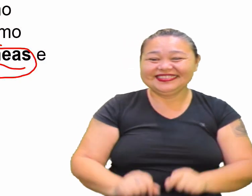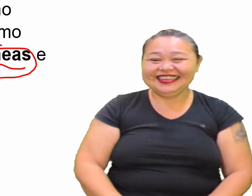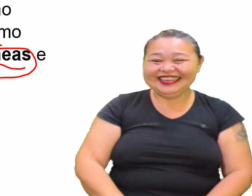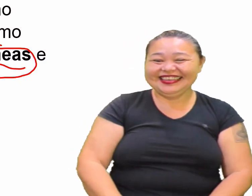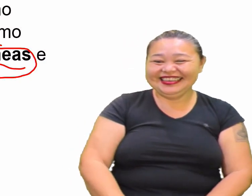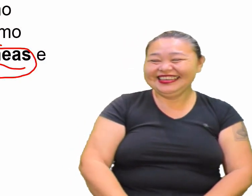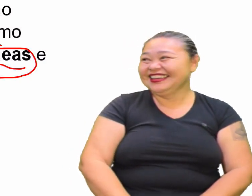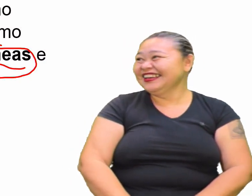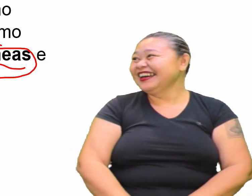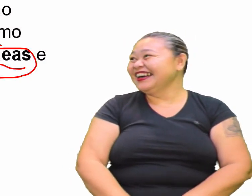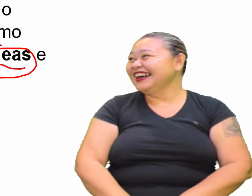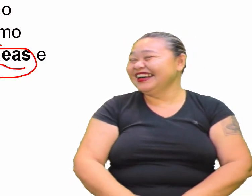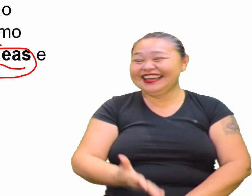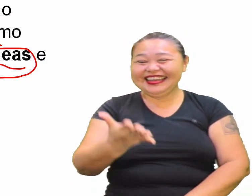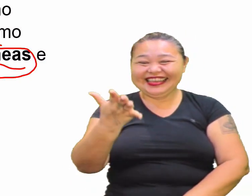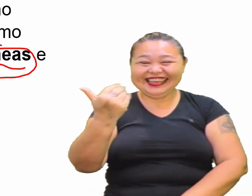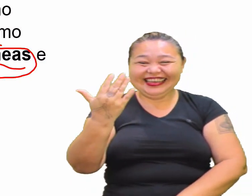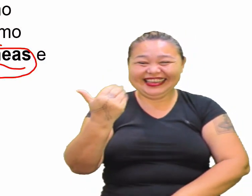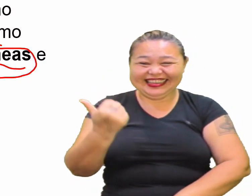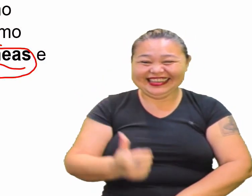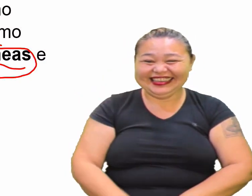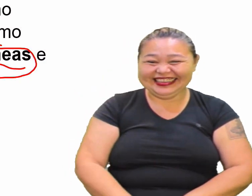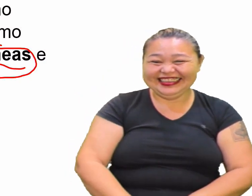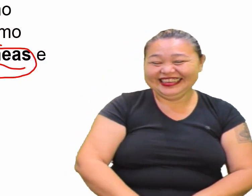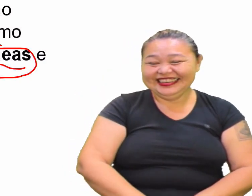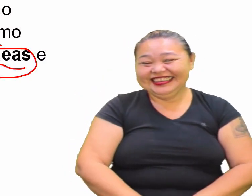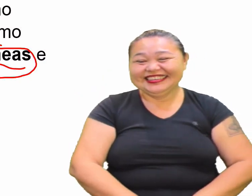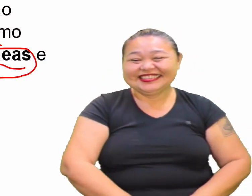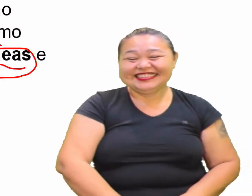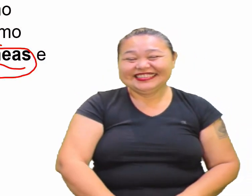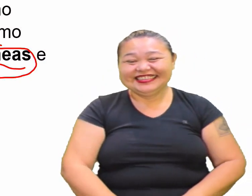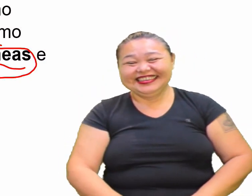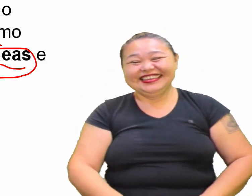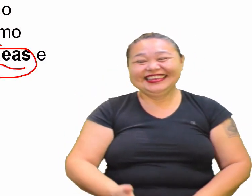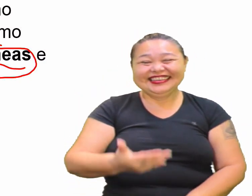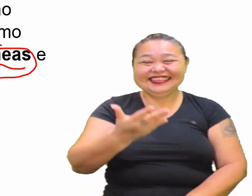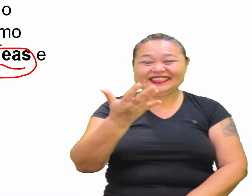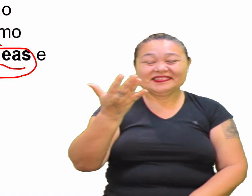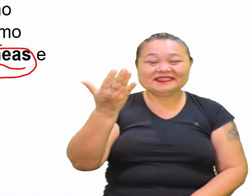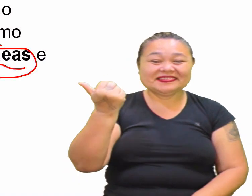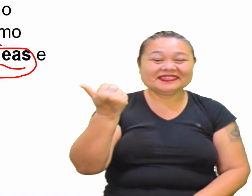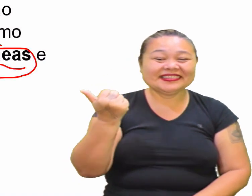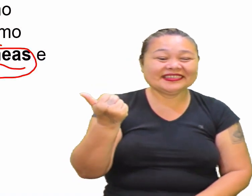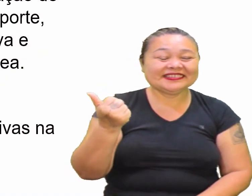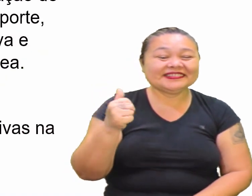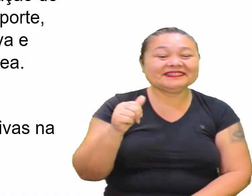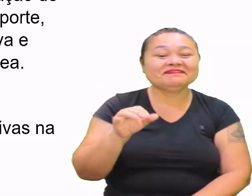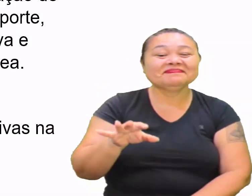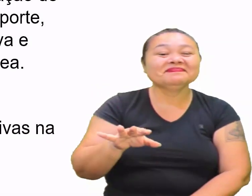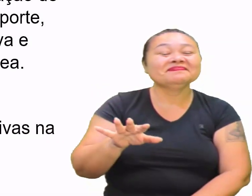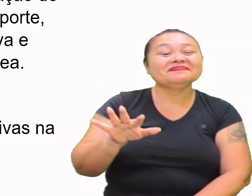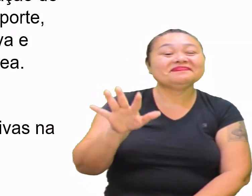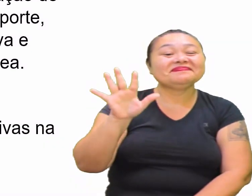pensando, vou voltar mais pro Brasil aqui. Os exemplos. Mas vamos continuar aqui, tá bom,